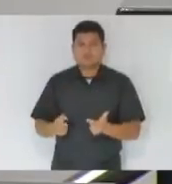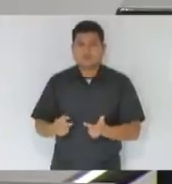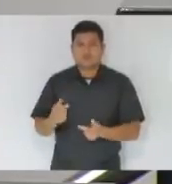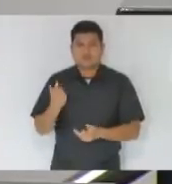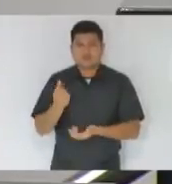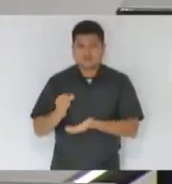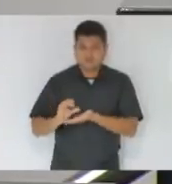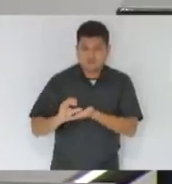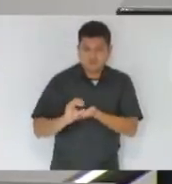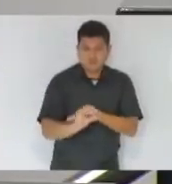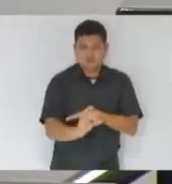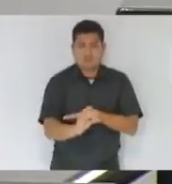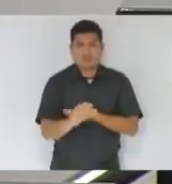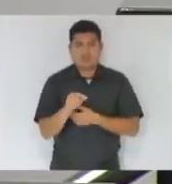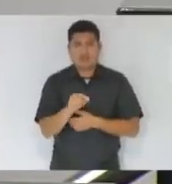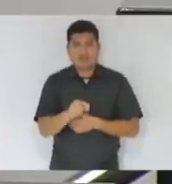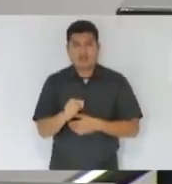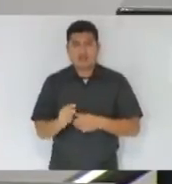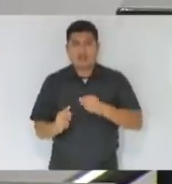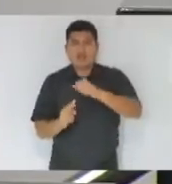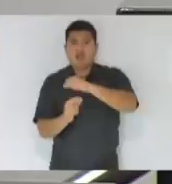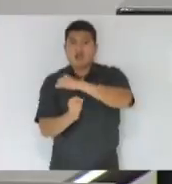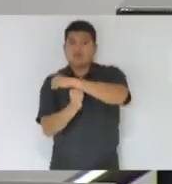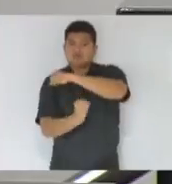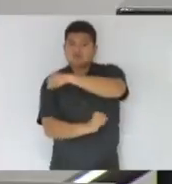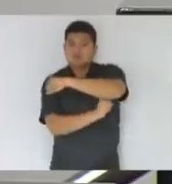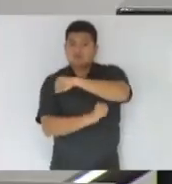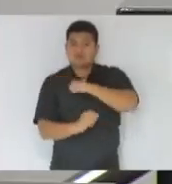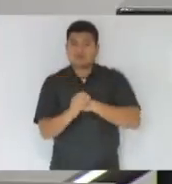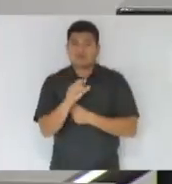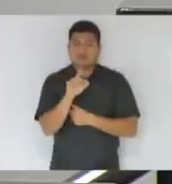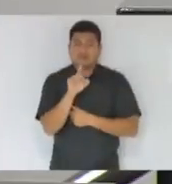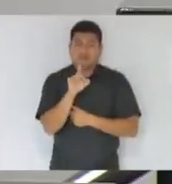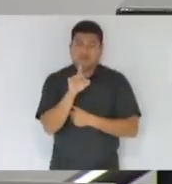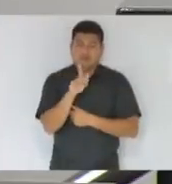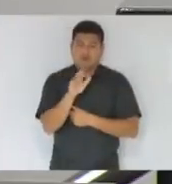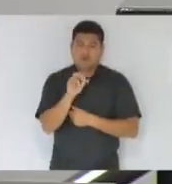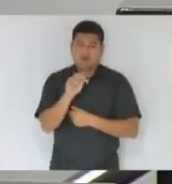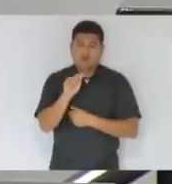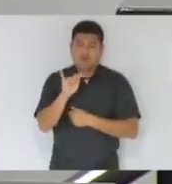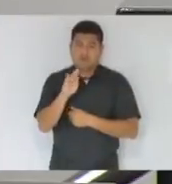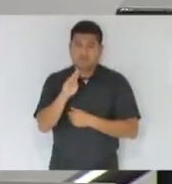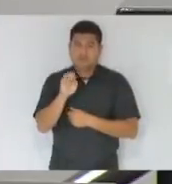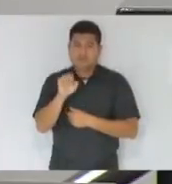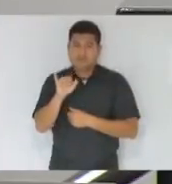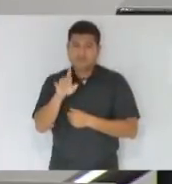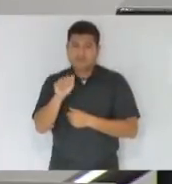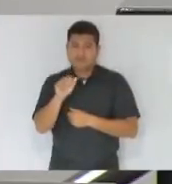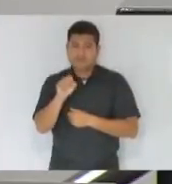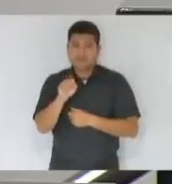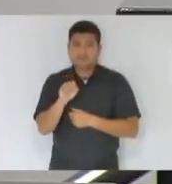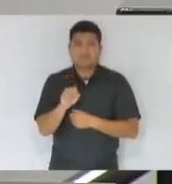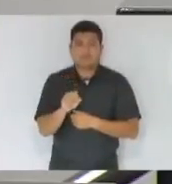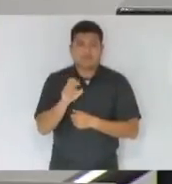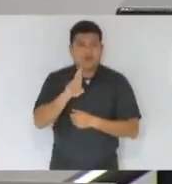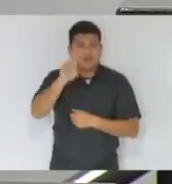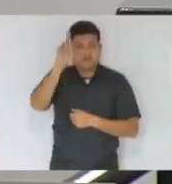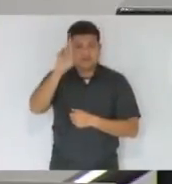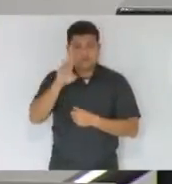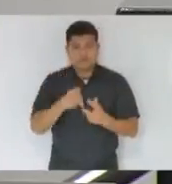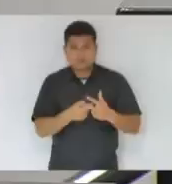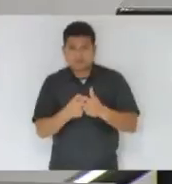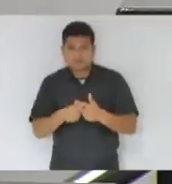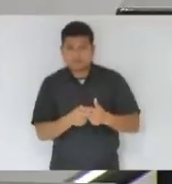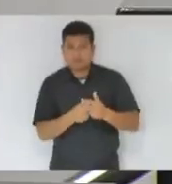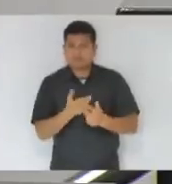ponte das Goiabeiras um dono, alguém que assuma aquela ponte, porque uma vez, como aqui relatado inúmeras